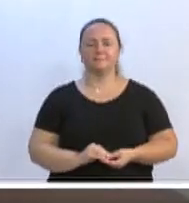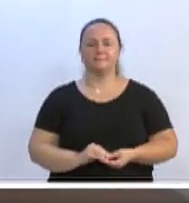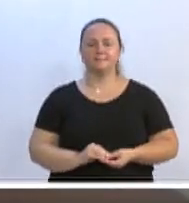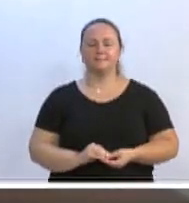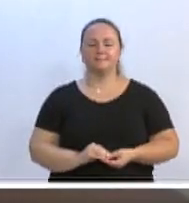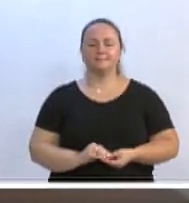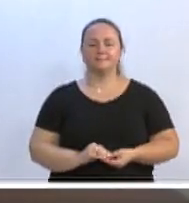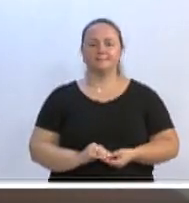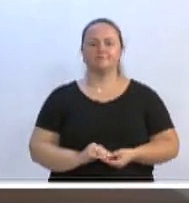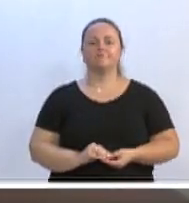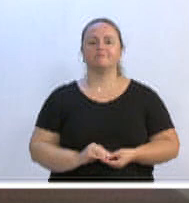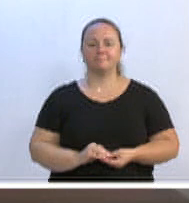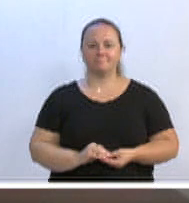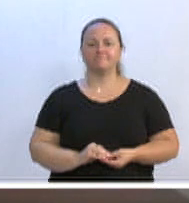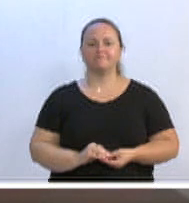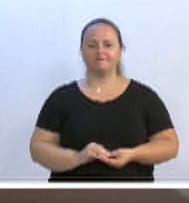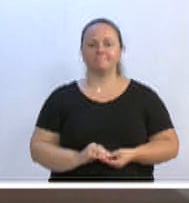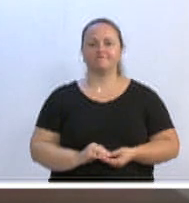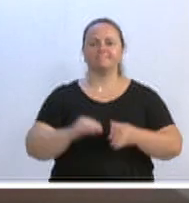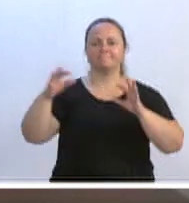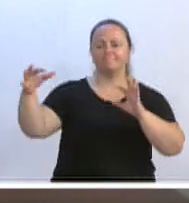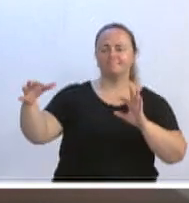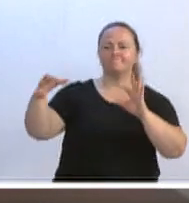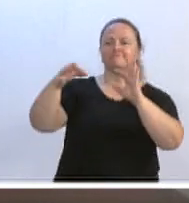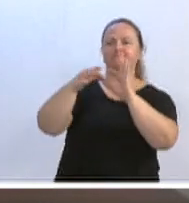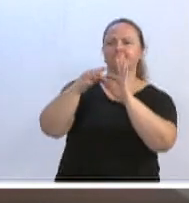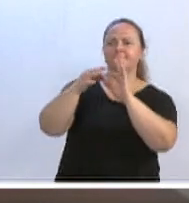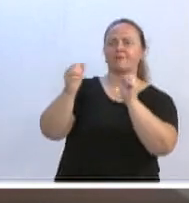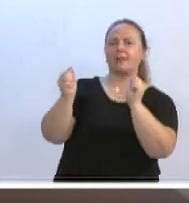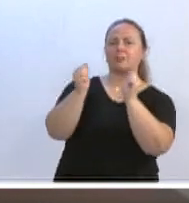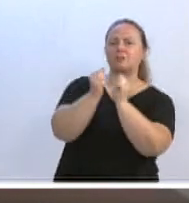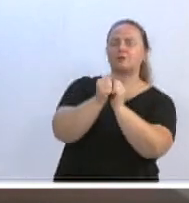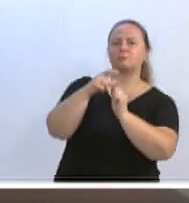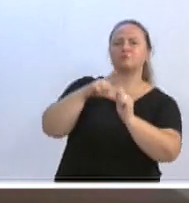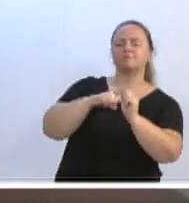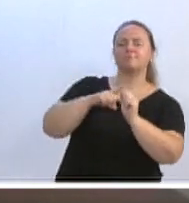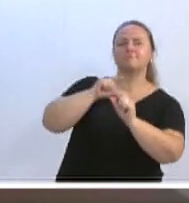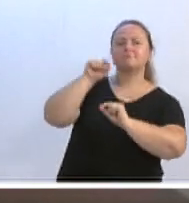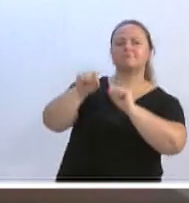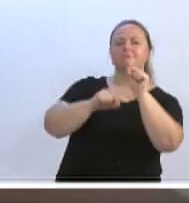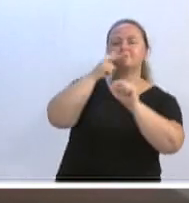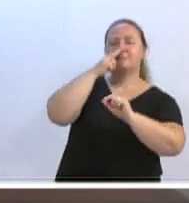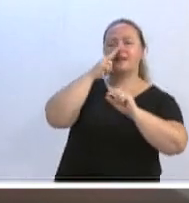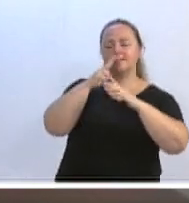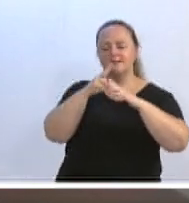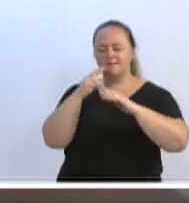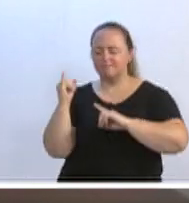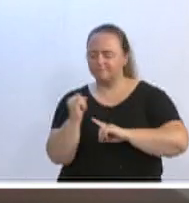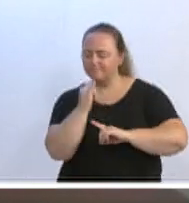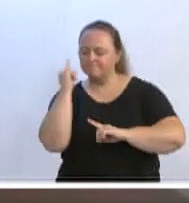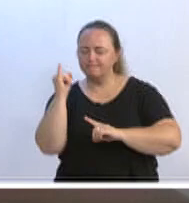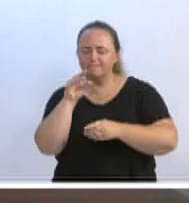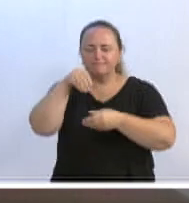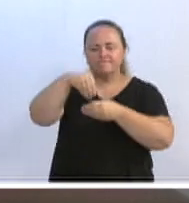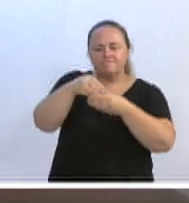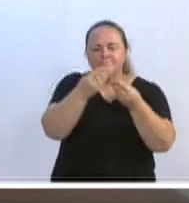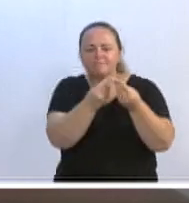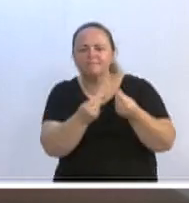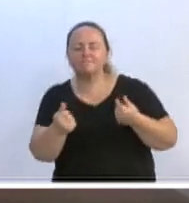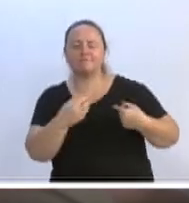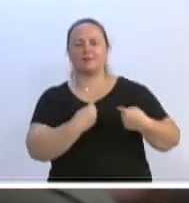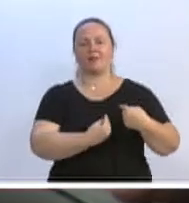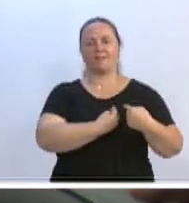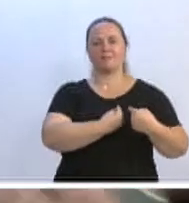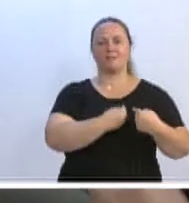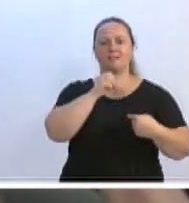porque em ti está o manancial da vida, na tua luz veremos